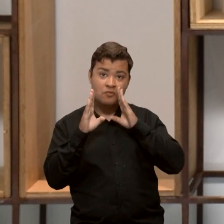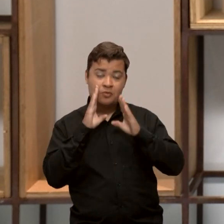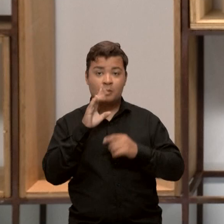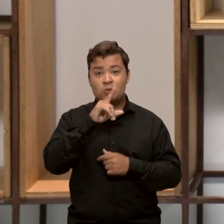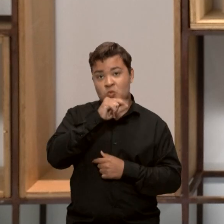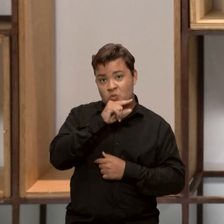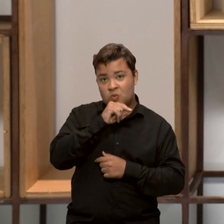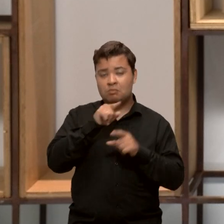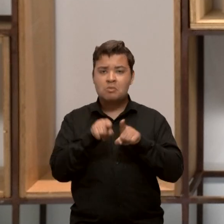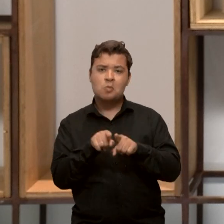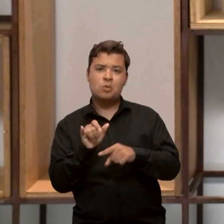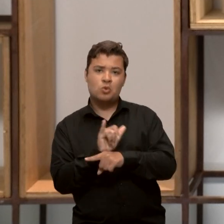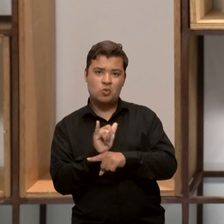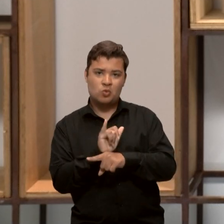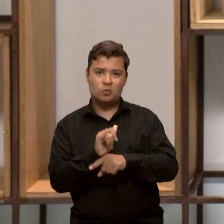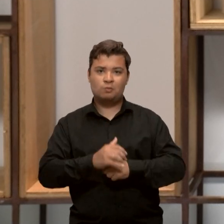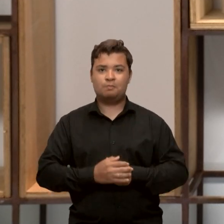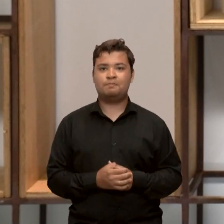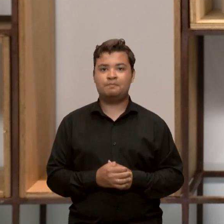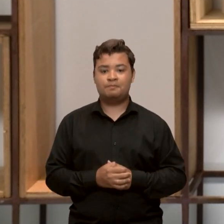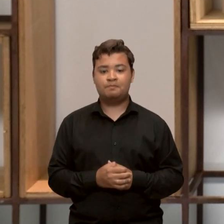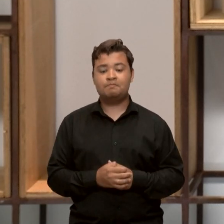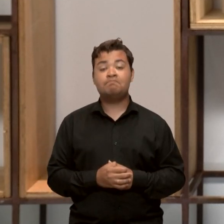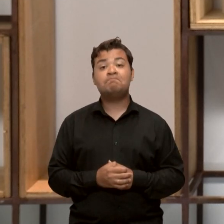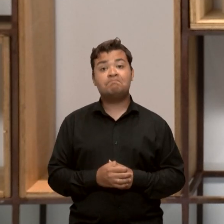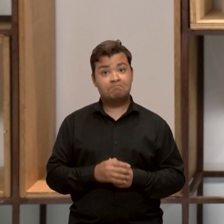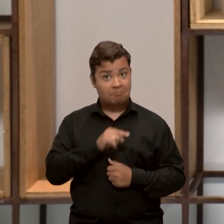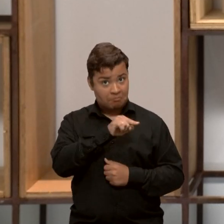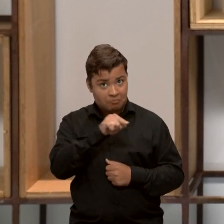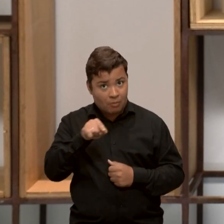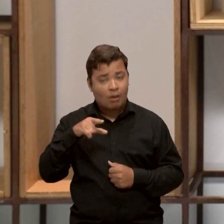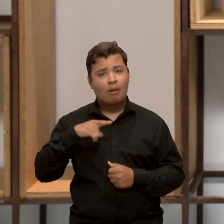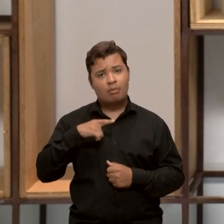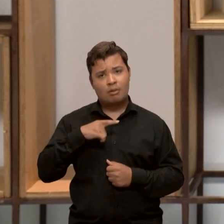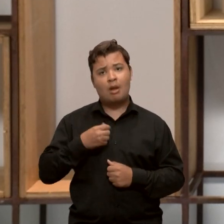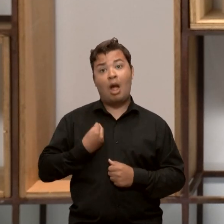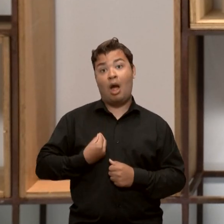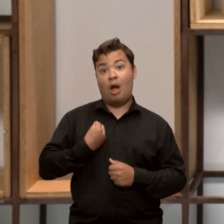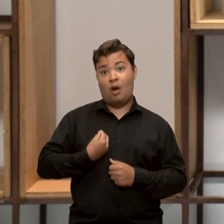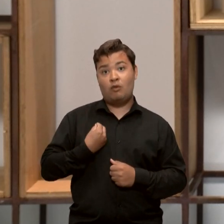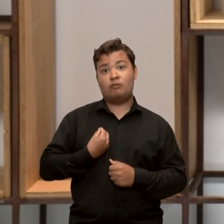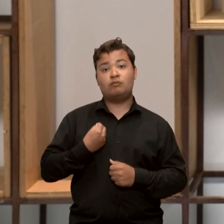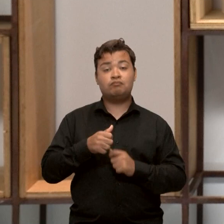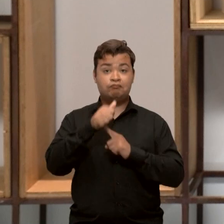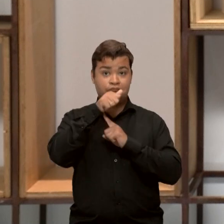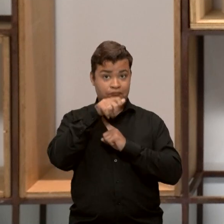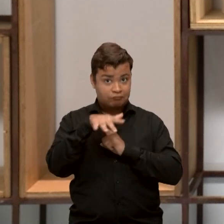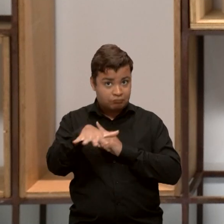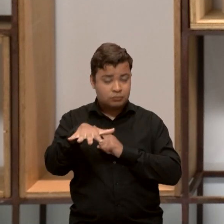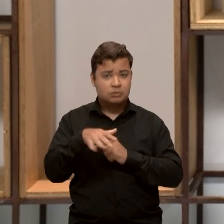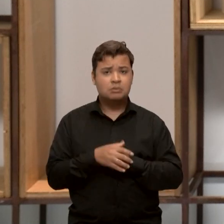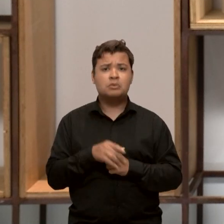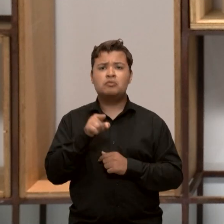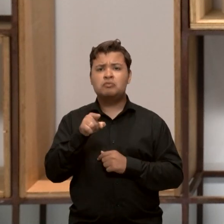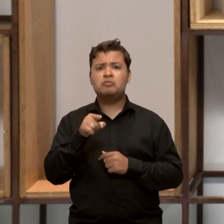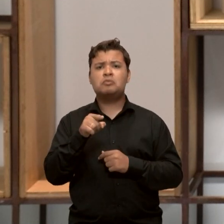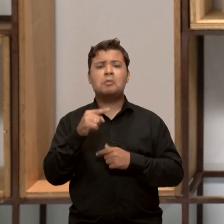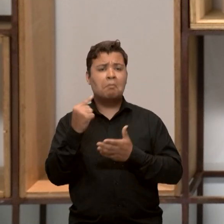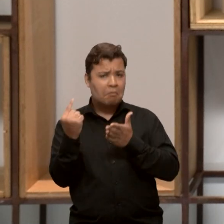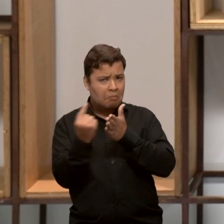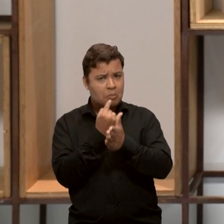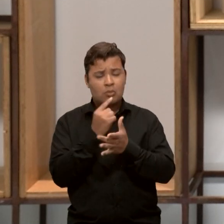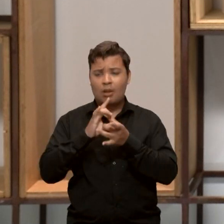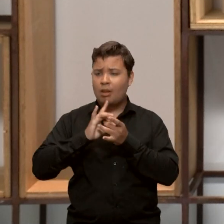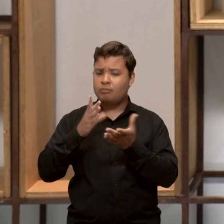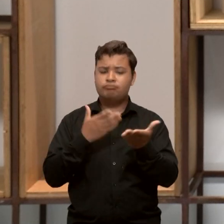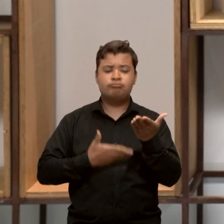e YouTube. Por lá também é feita a transmissão ao vivo do programa. Mande a sua pergunta, interaja com a